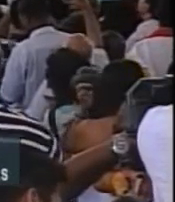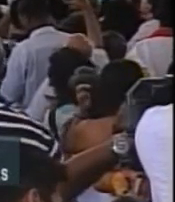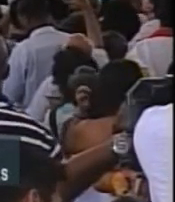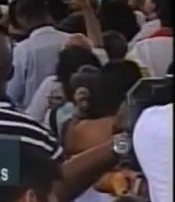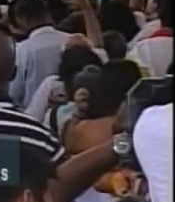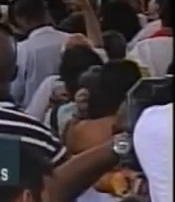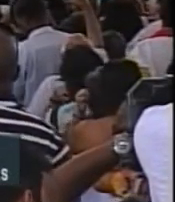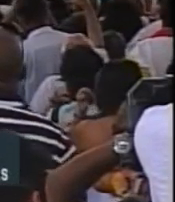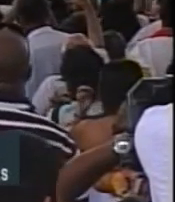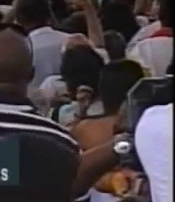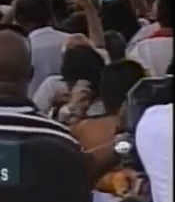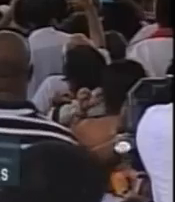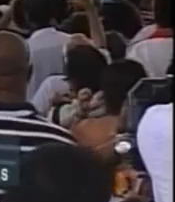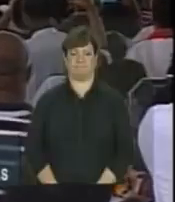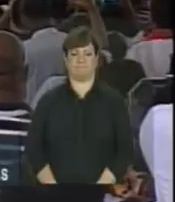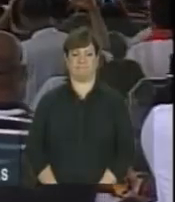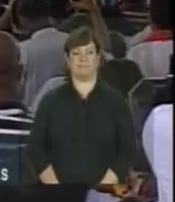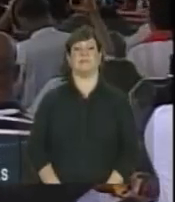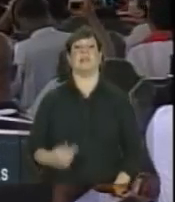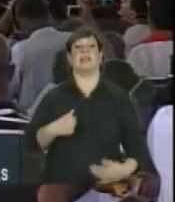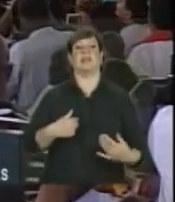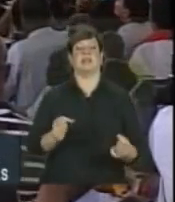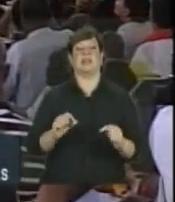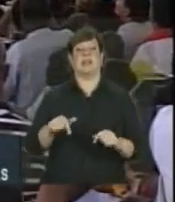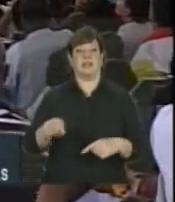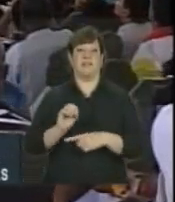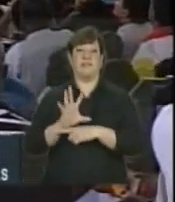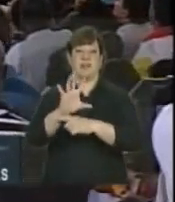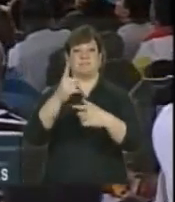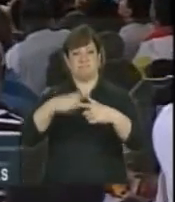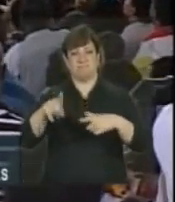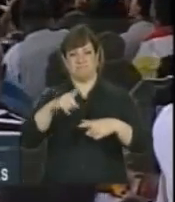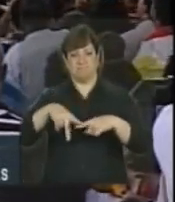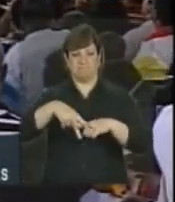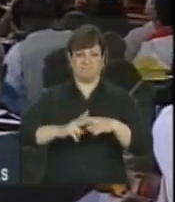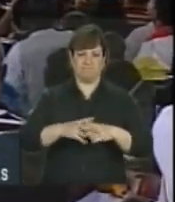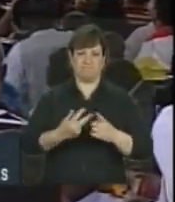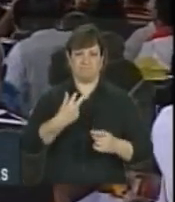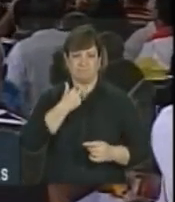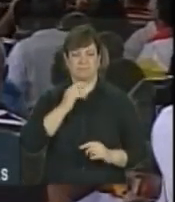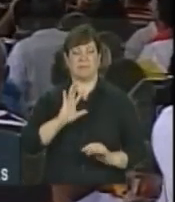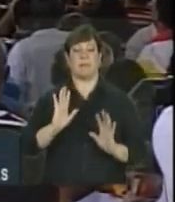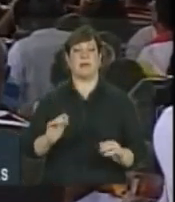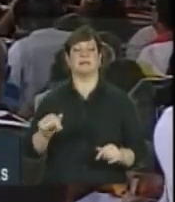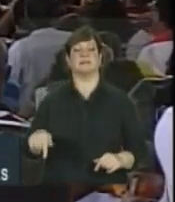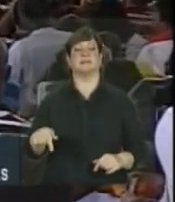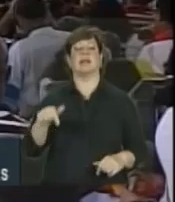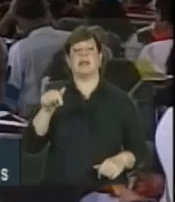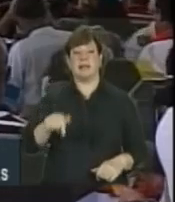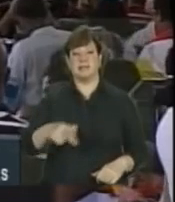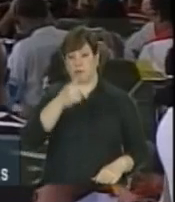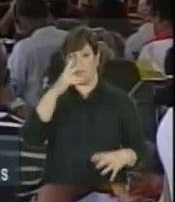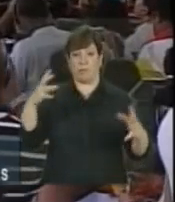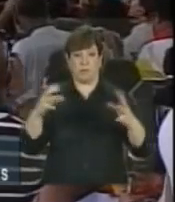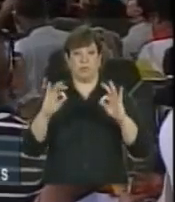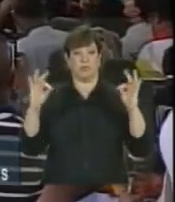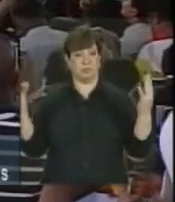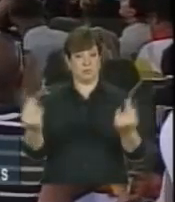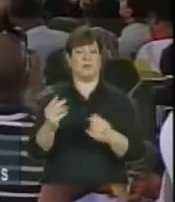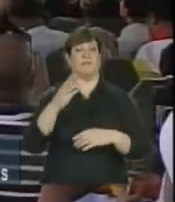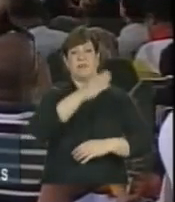vocês aí, essa gente é muito especial, eles é que vão de casa em casa, aqui